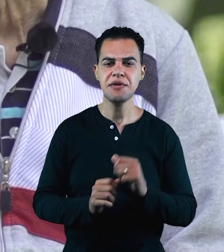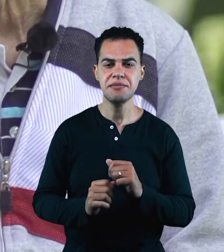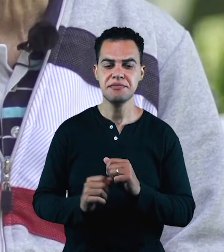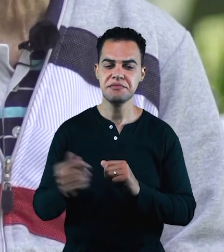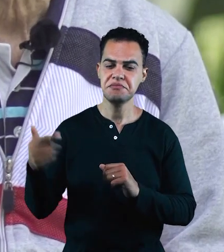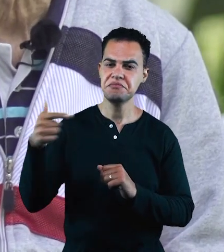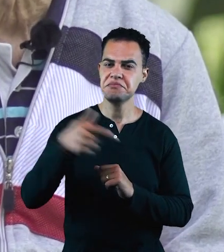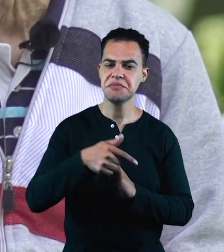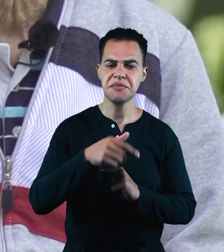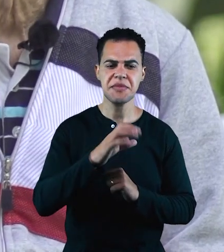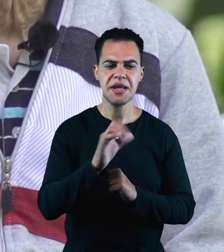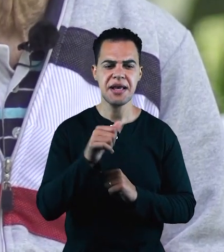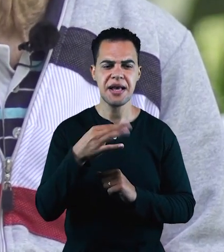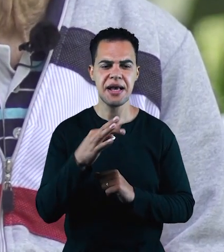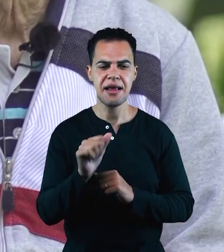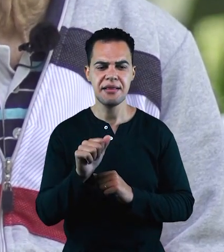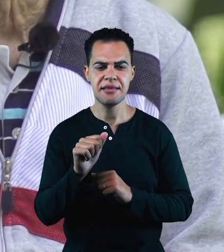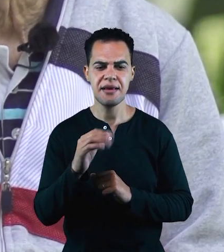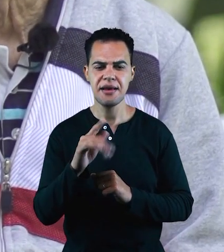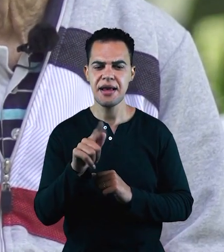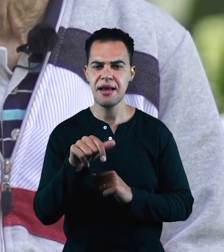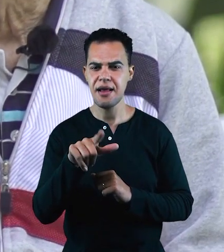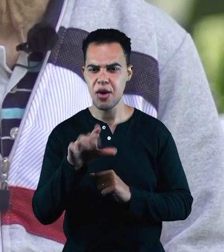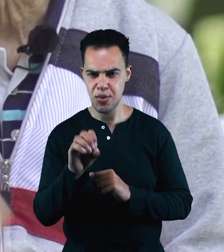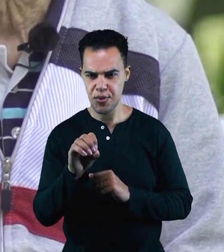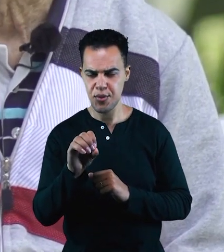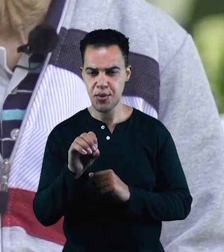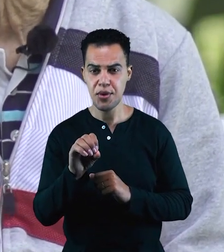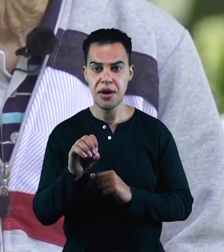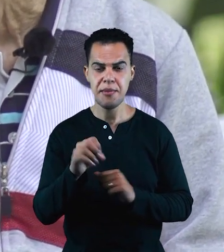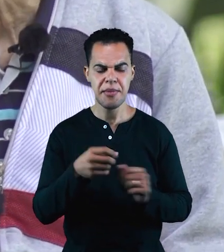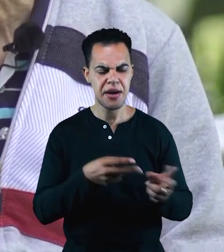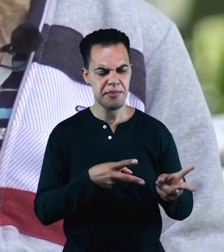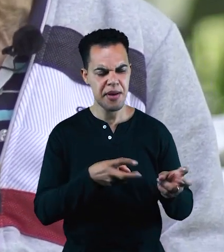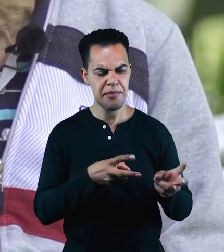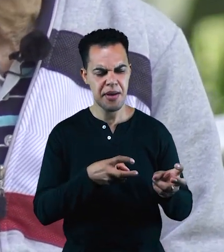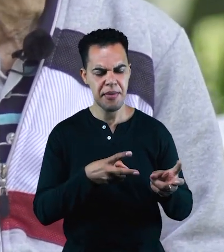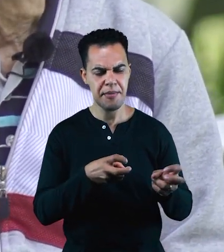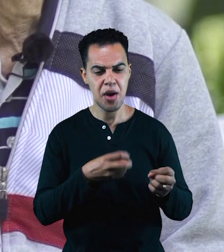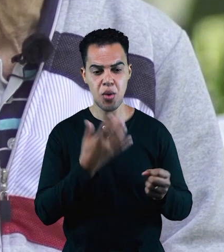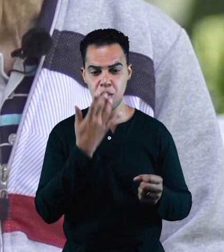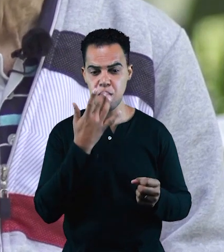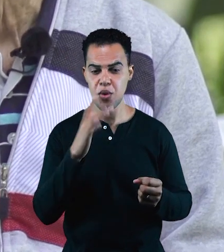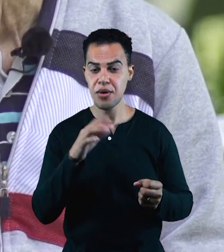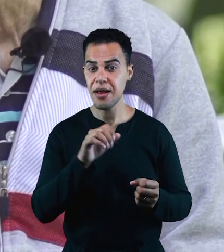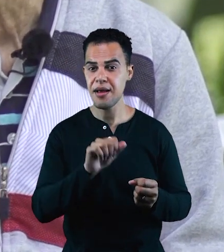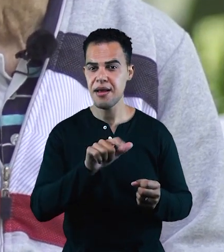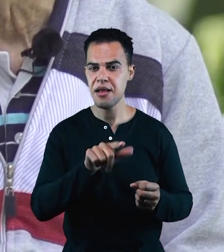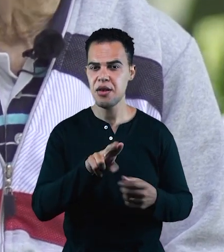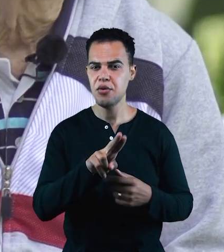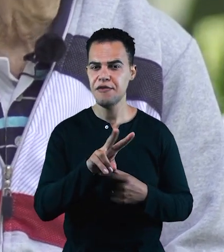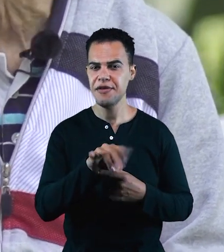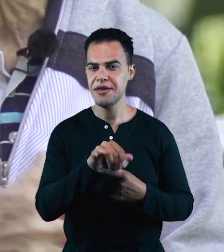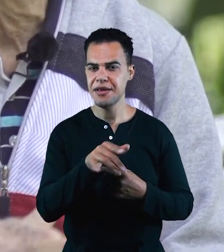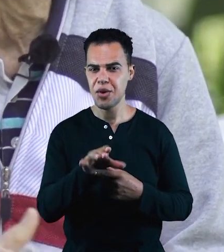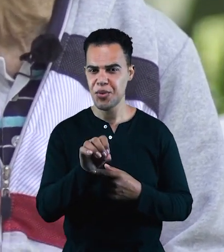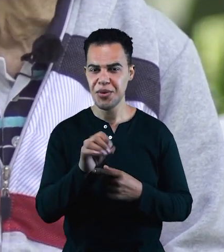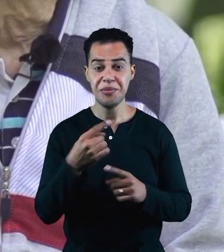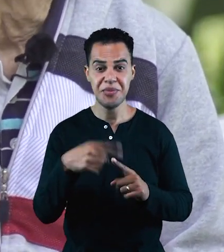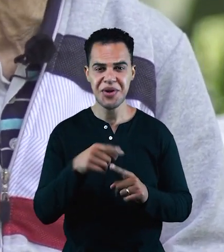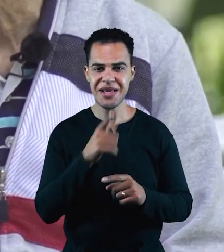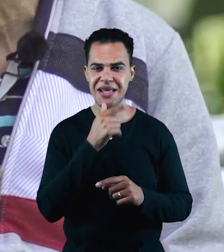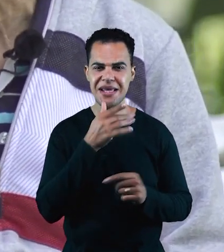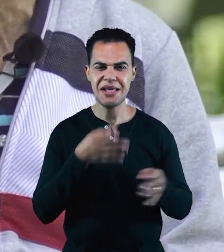Cantagalo para... Celso da Costa. Garimpar o ouro de aluvião, que aqui os rios